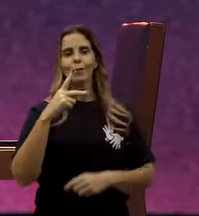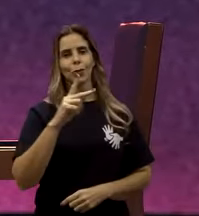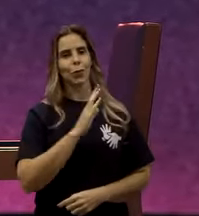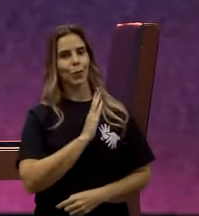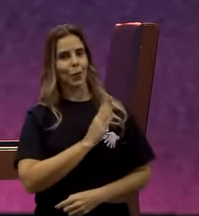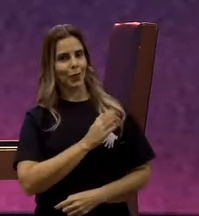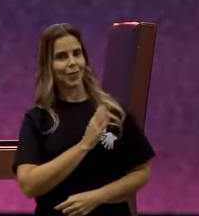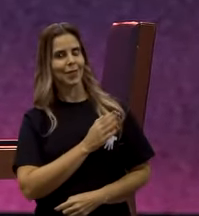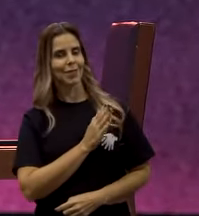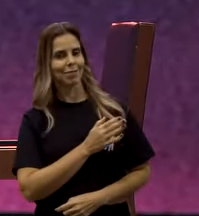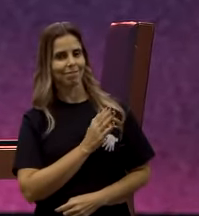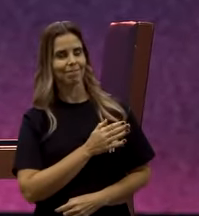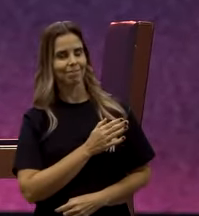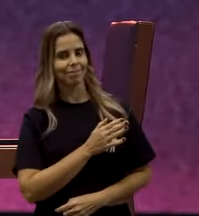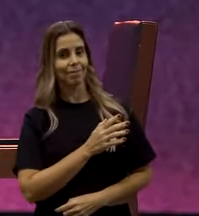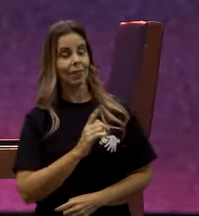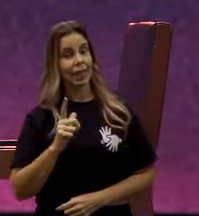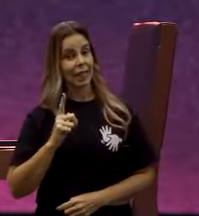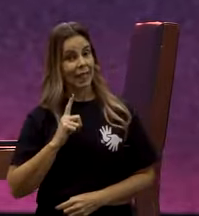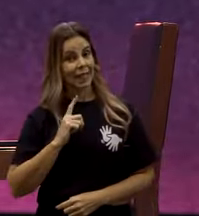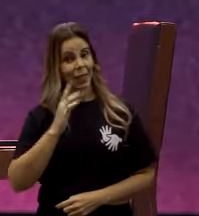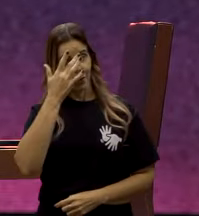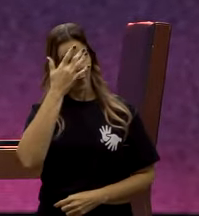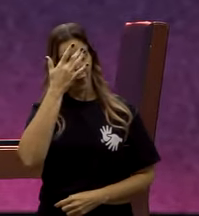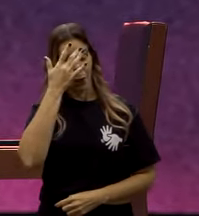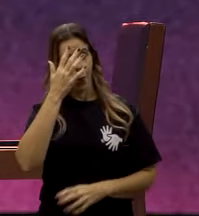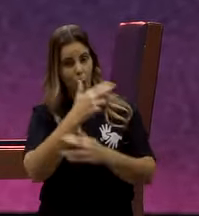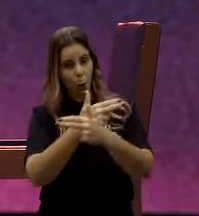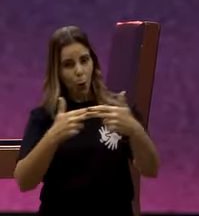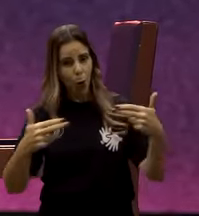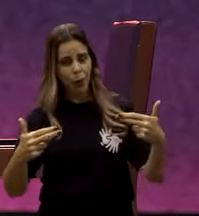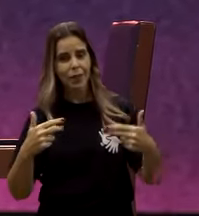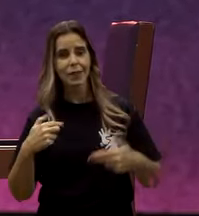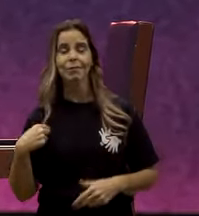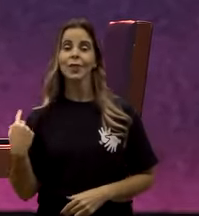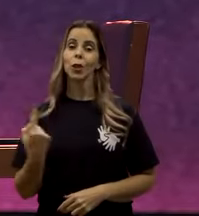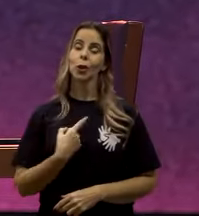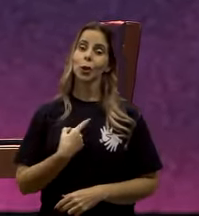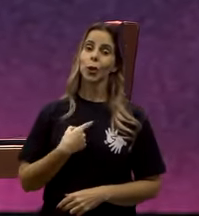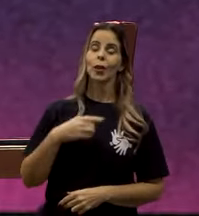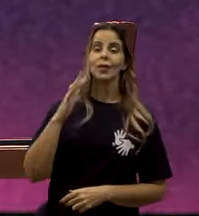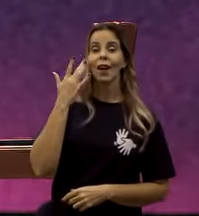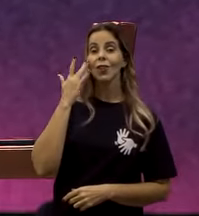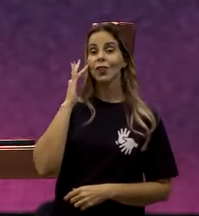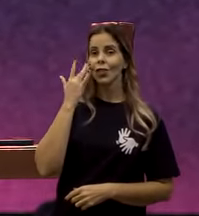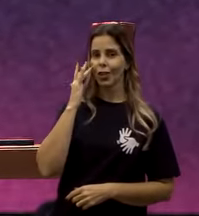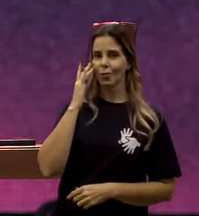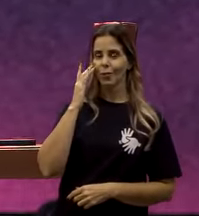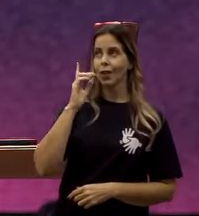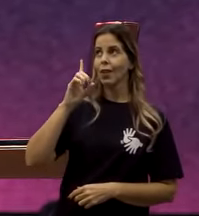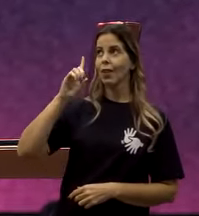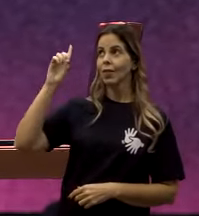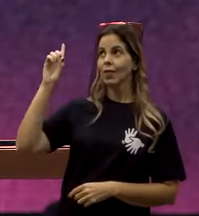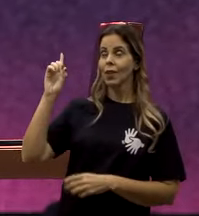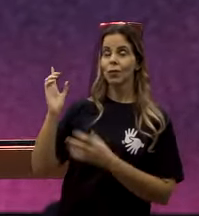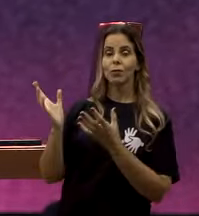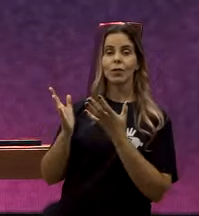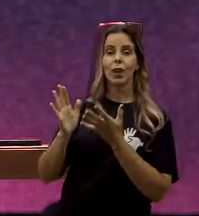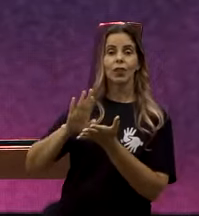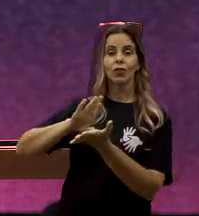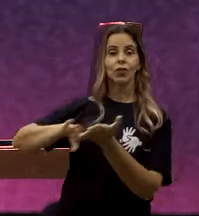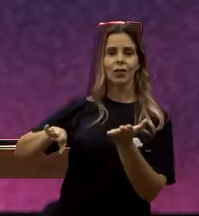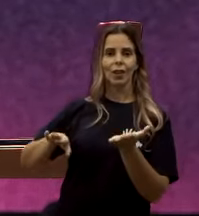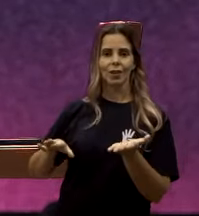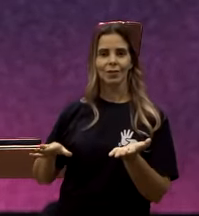gente acha que Deus quer que a gente tire da nossa vida e para Deus não faz a menor diferença